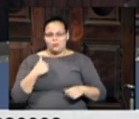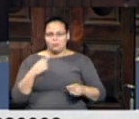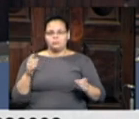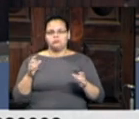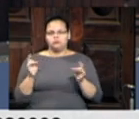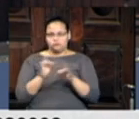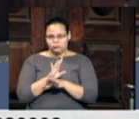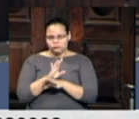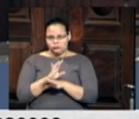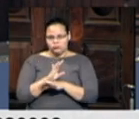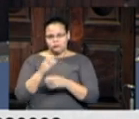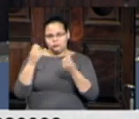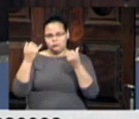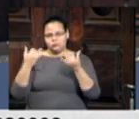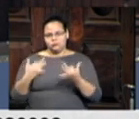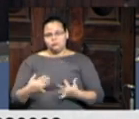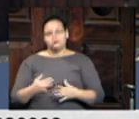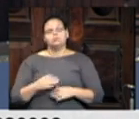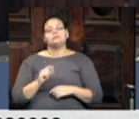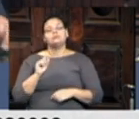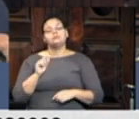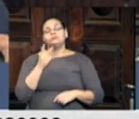fala dizendo